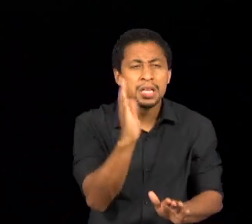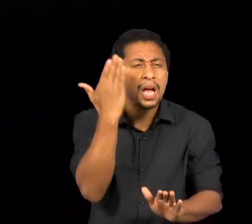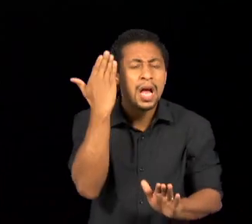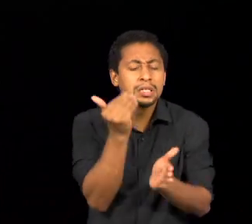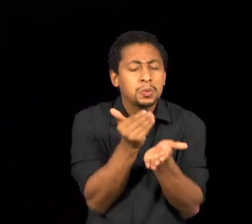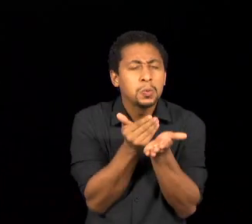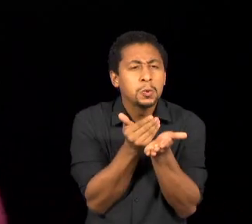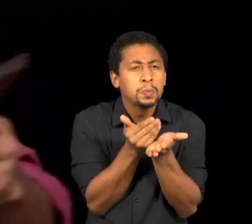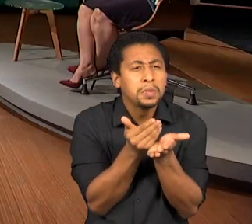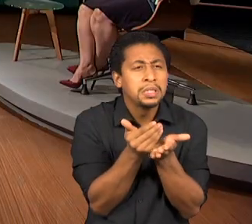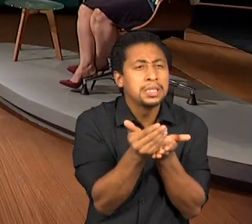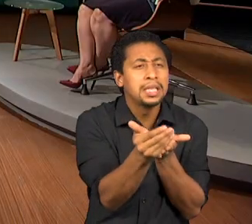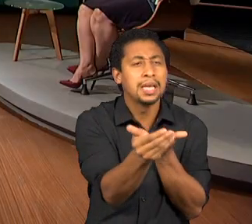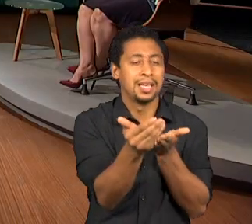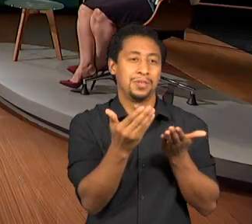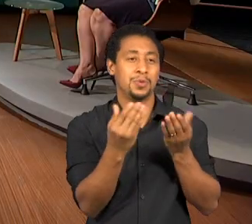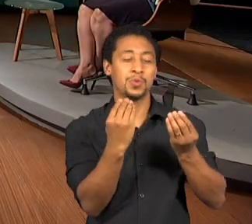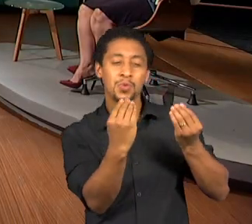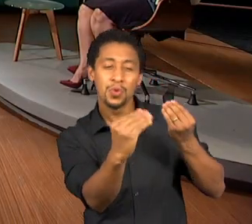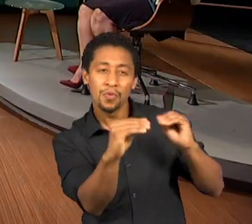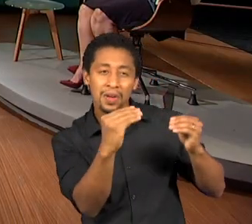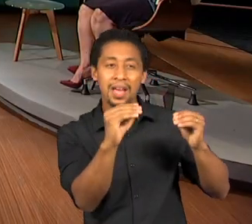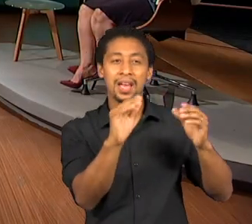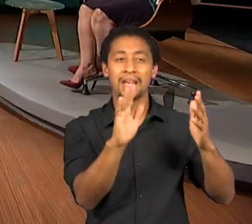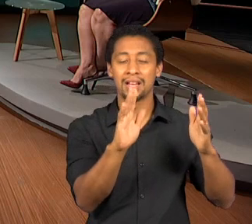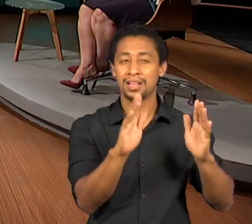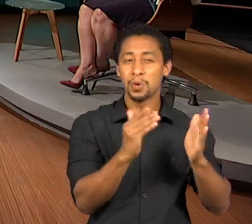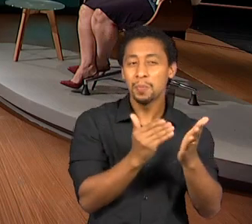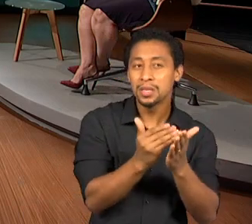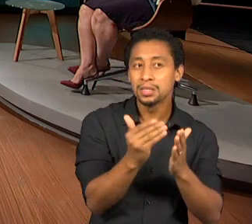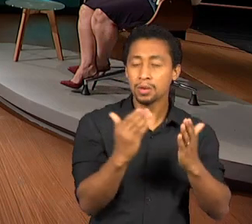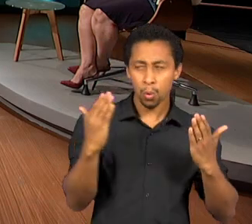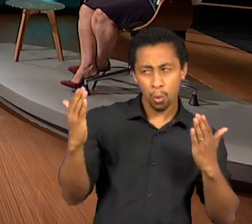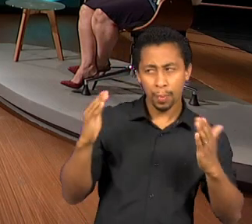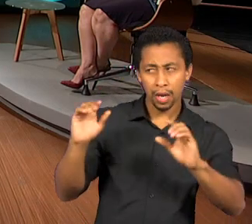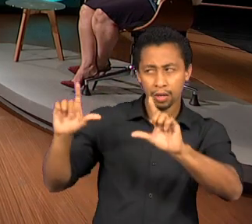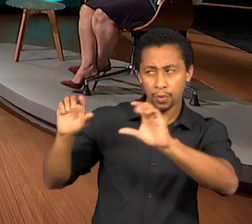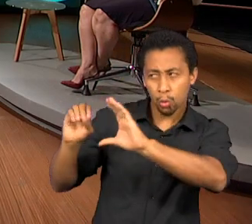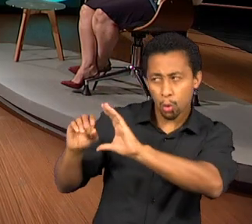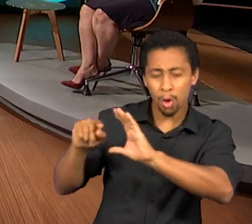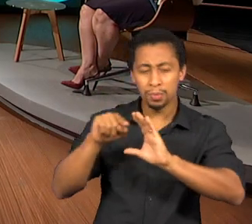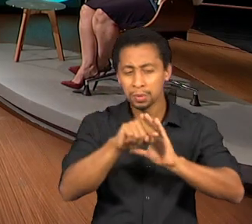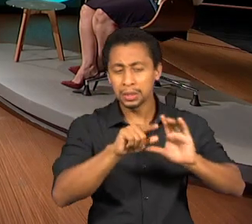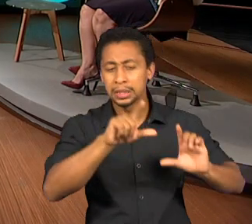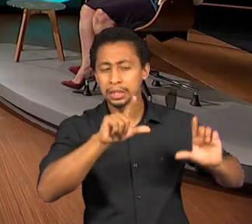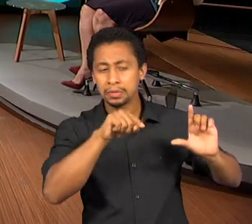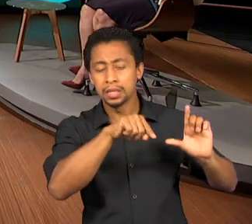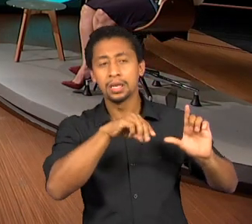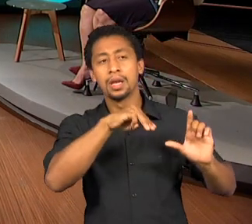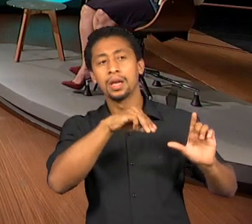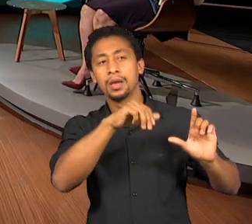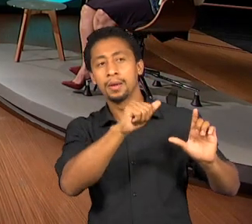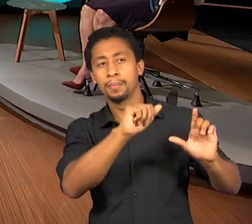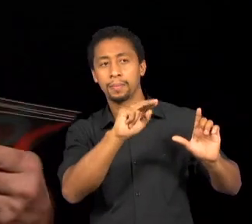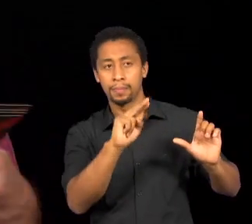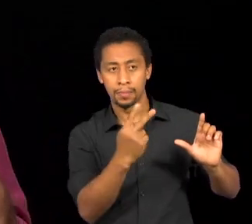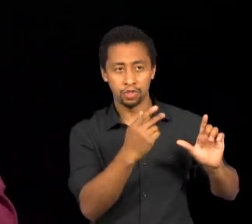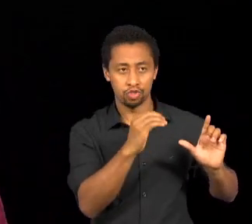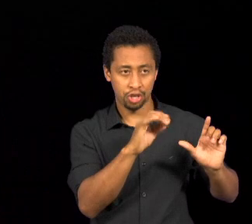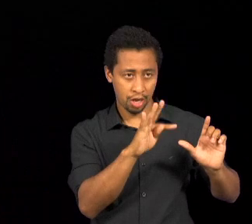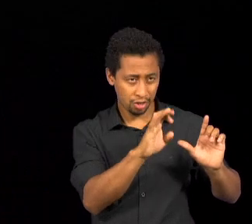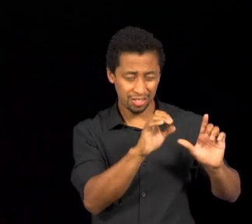com teledramaturgia, não tinha aquela estrutura toda que tem a Globo, por exemplo, né? Uhum. Você sentia a diferença, assim? Como é que era